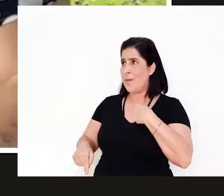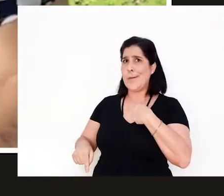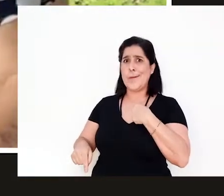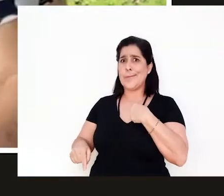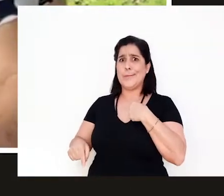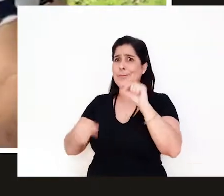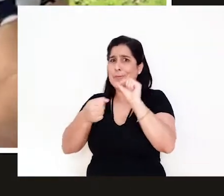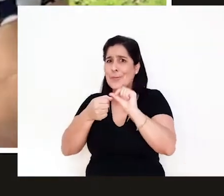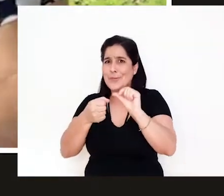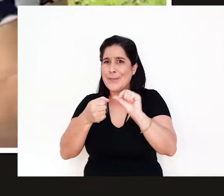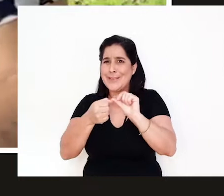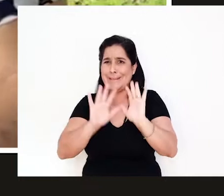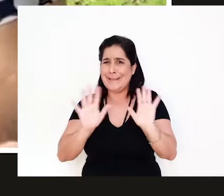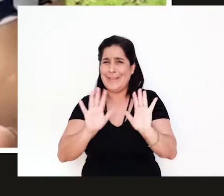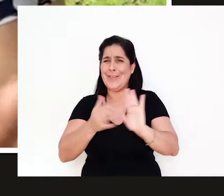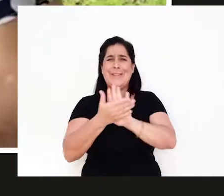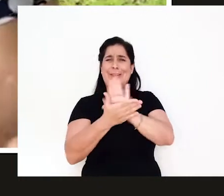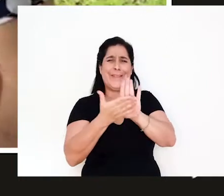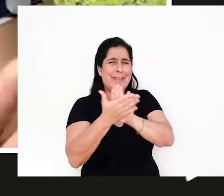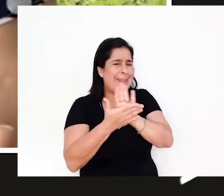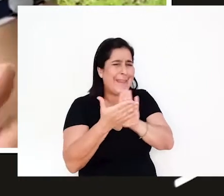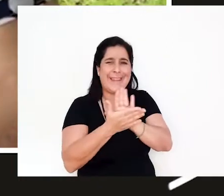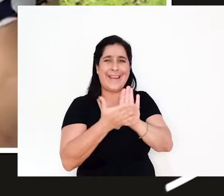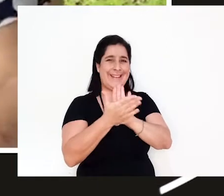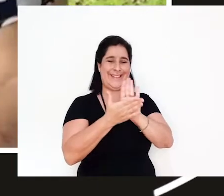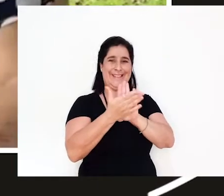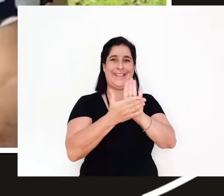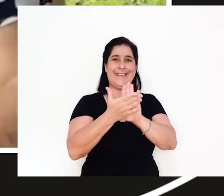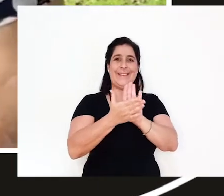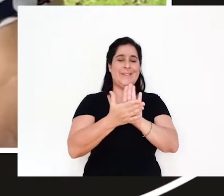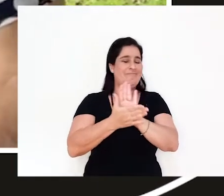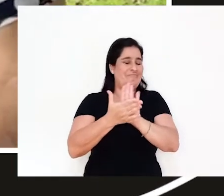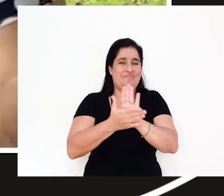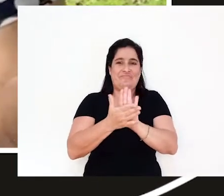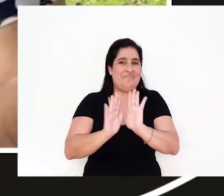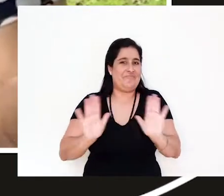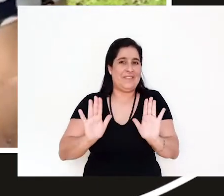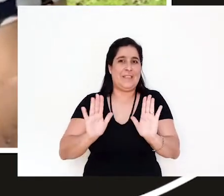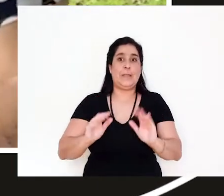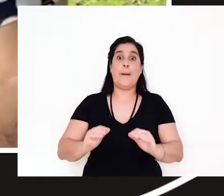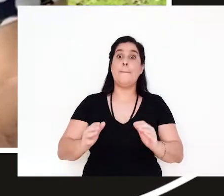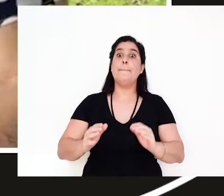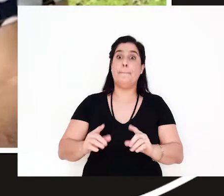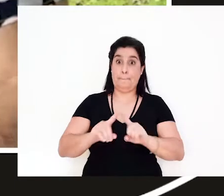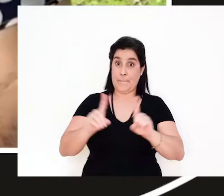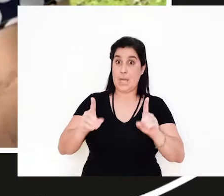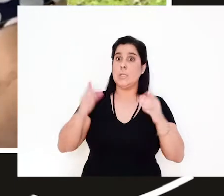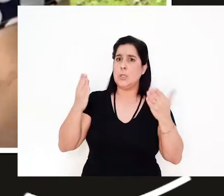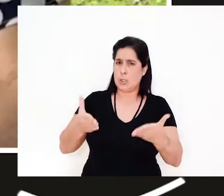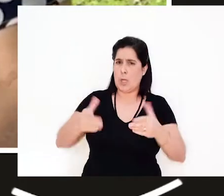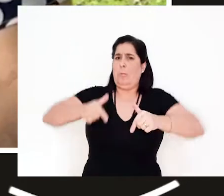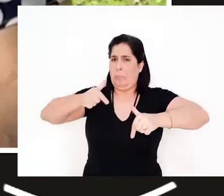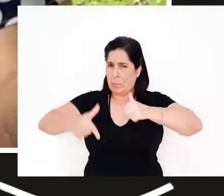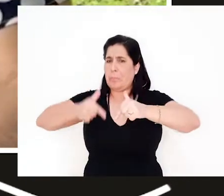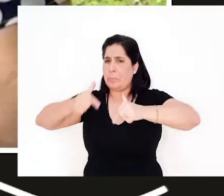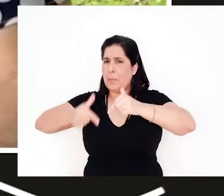agora simplesmente eu estou de braços cruzados, estou sem fazer nada, mas já fiz muita coisa. Abri